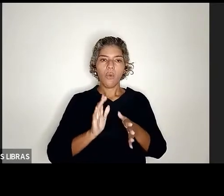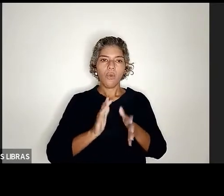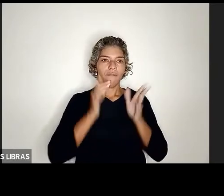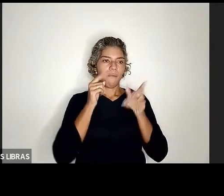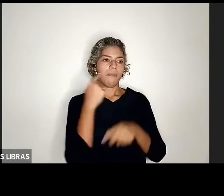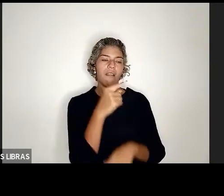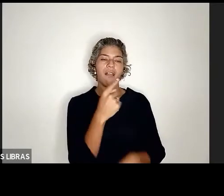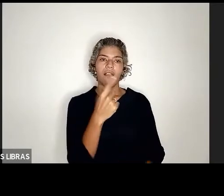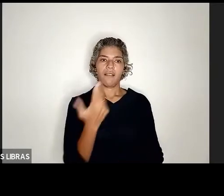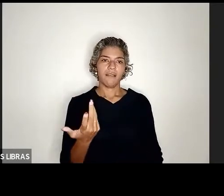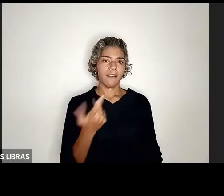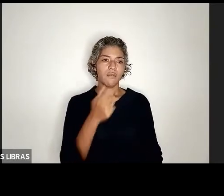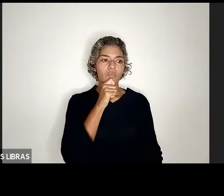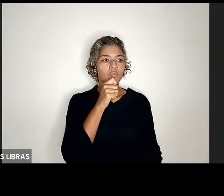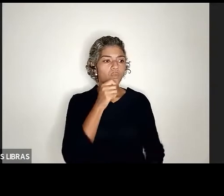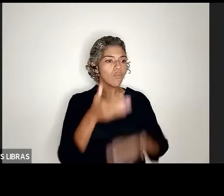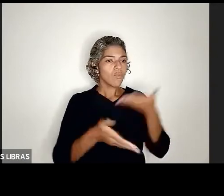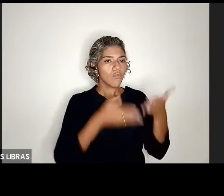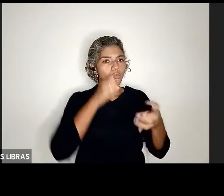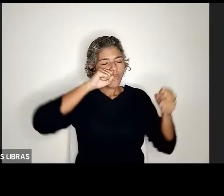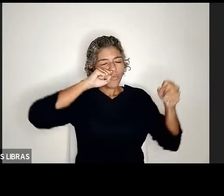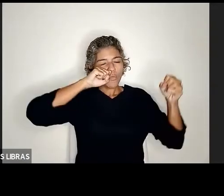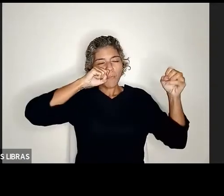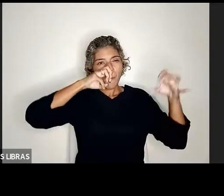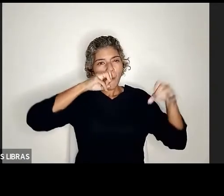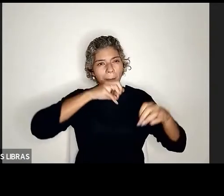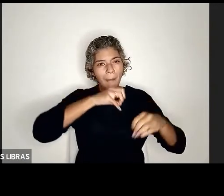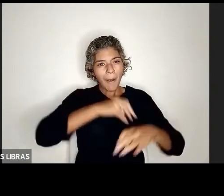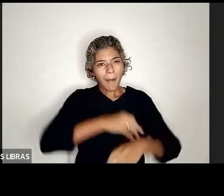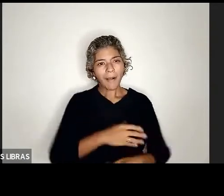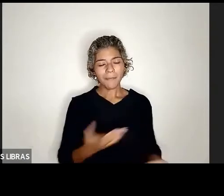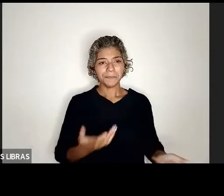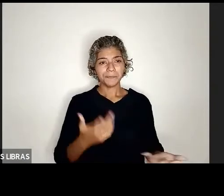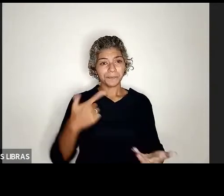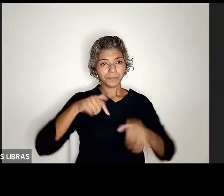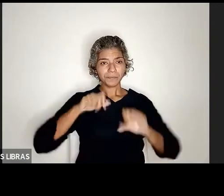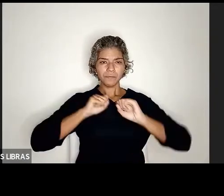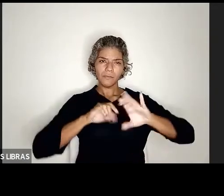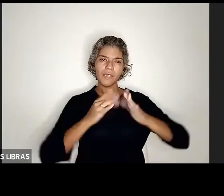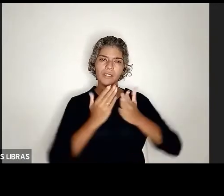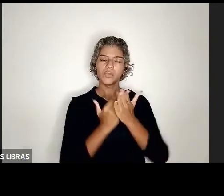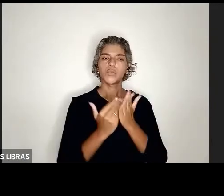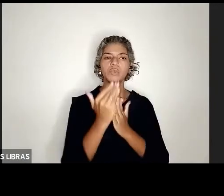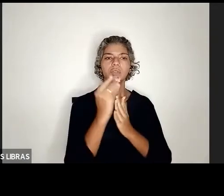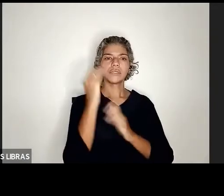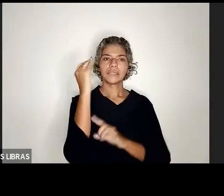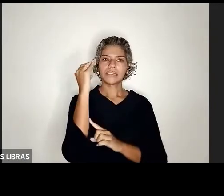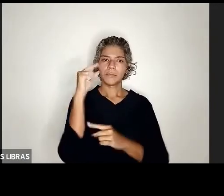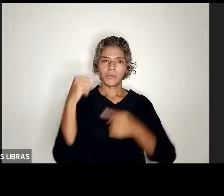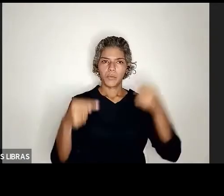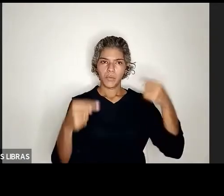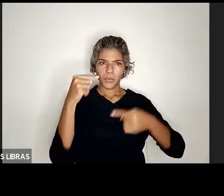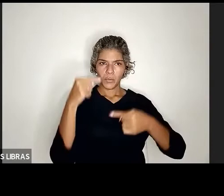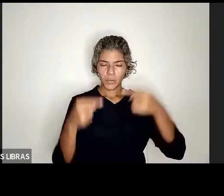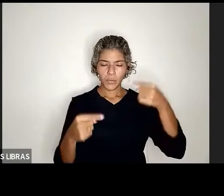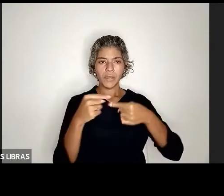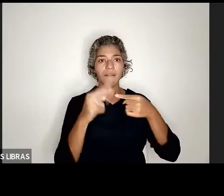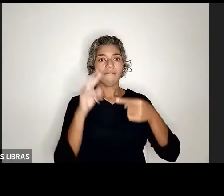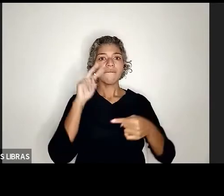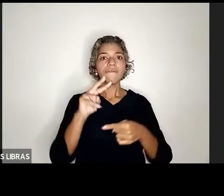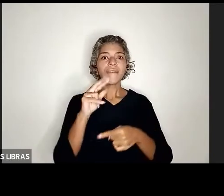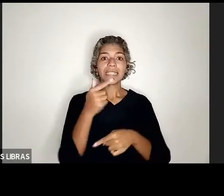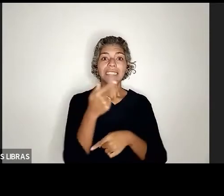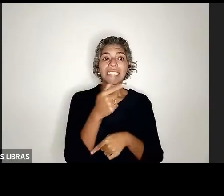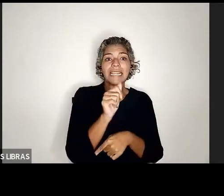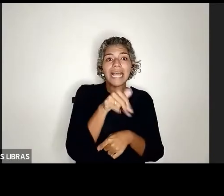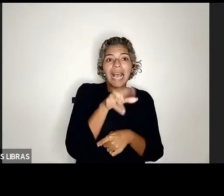Eu costumo dar aula, para além da pós, eu dou aula de introdução à ciência política. Então, a gente pega os ingressantes, 70 alunos de manhã, 70 alunos de noite. É